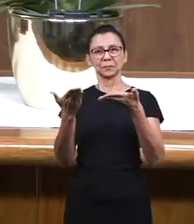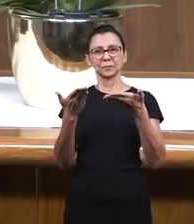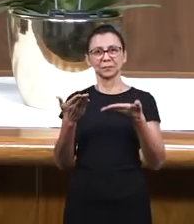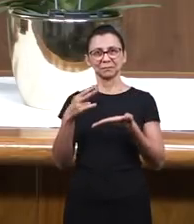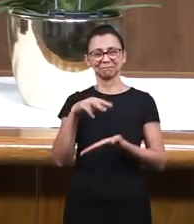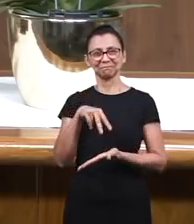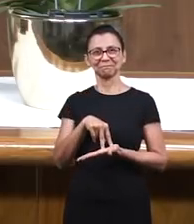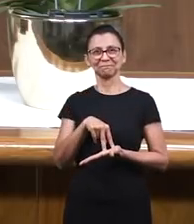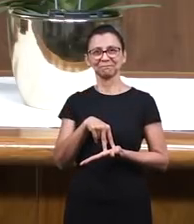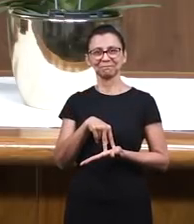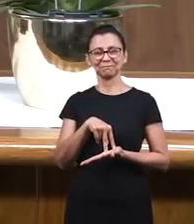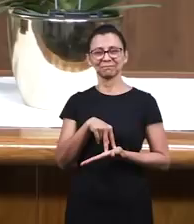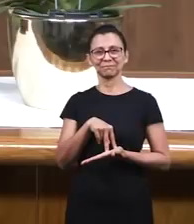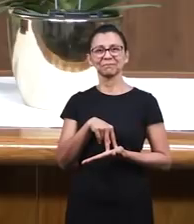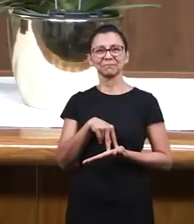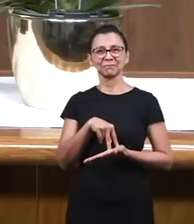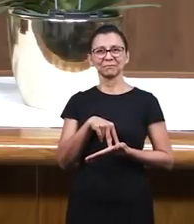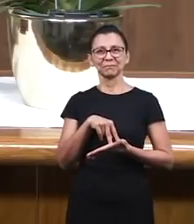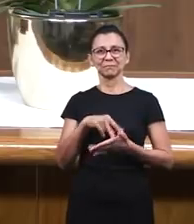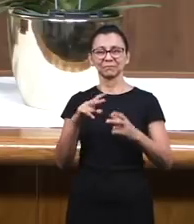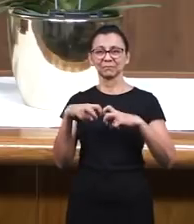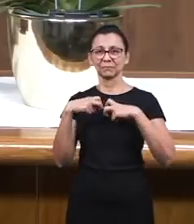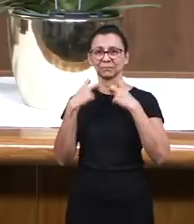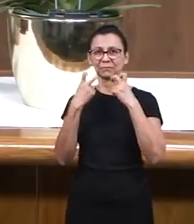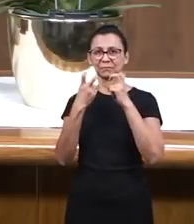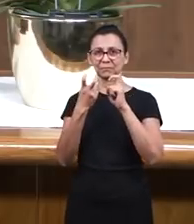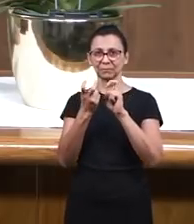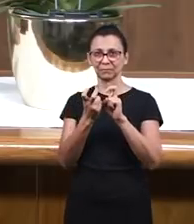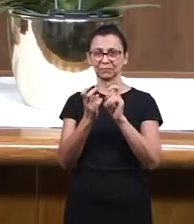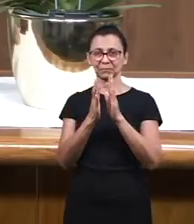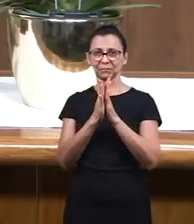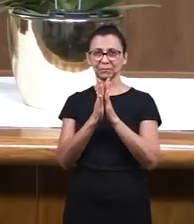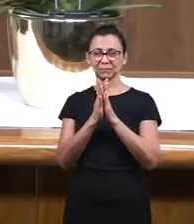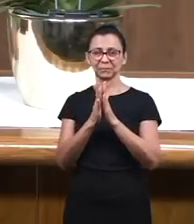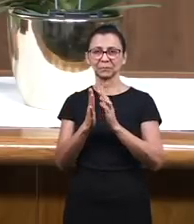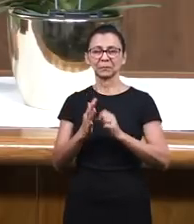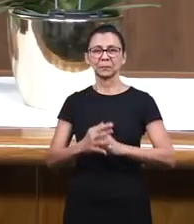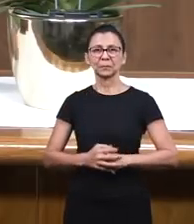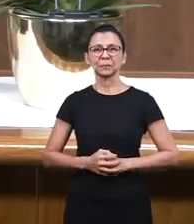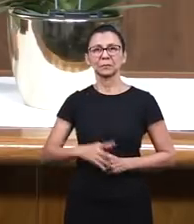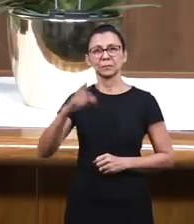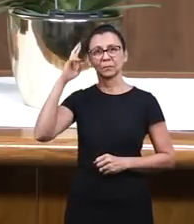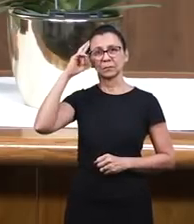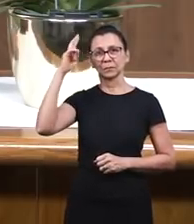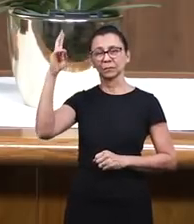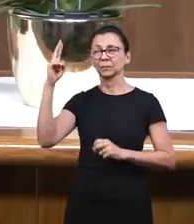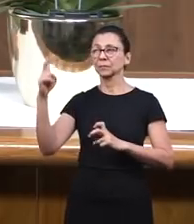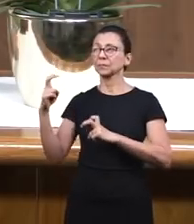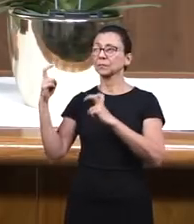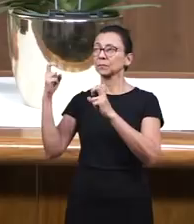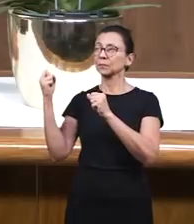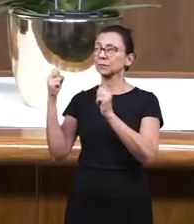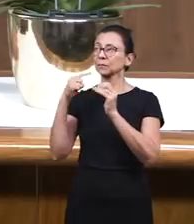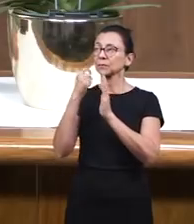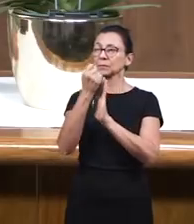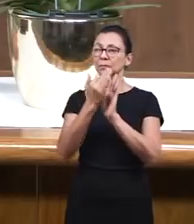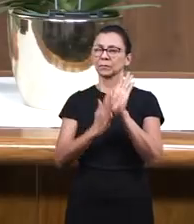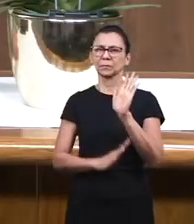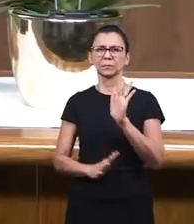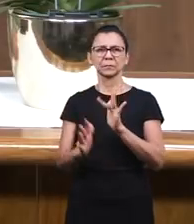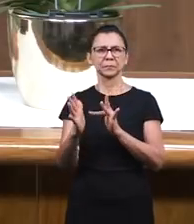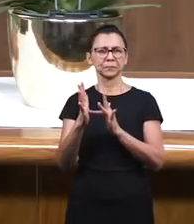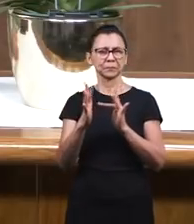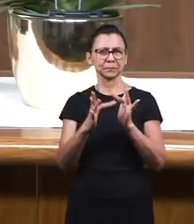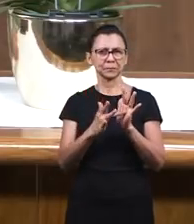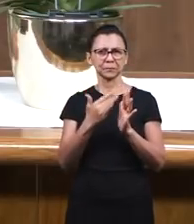para esse clamor, esta oração de clamor que vamos fazer. Senhor, nós clamamos pelo poder que há no sangue do Senhor Jesus. Renova a